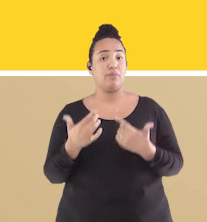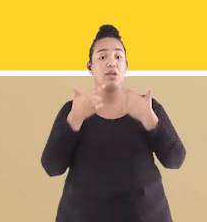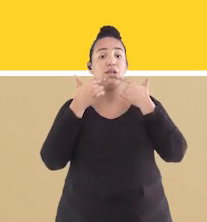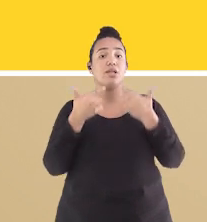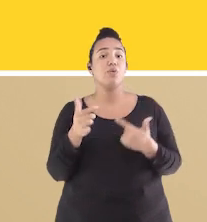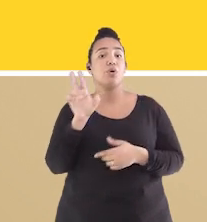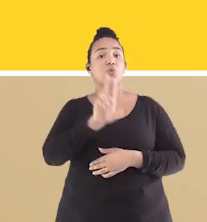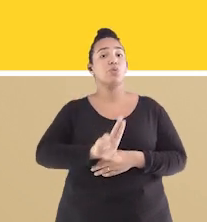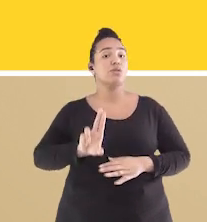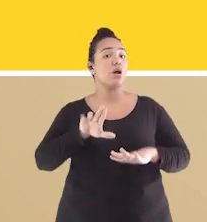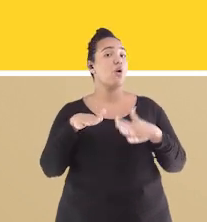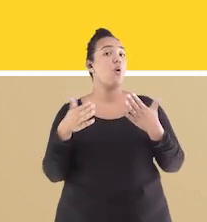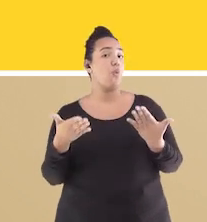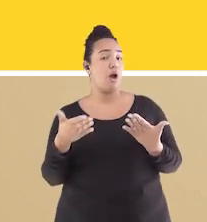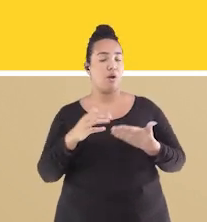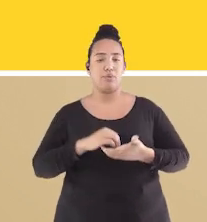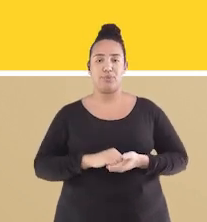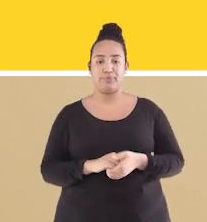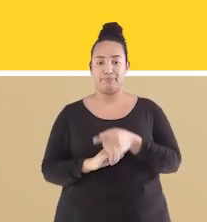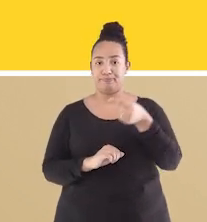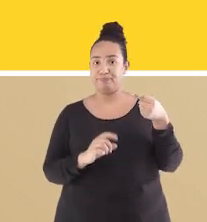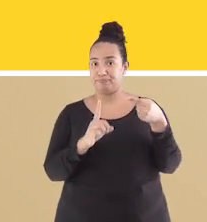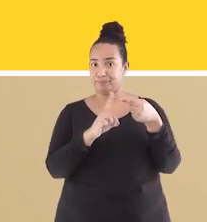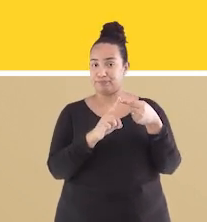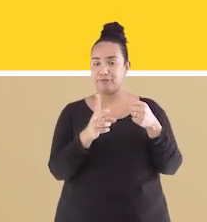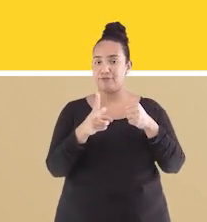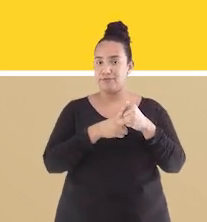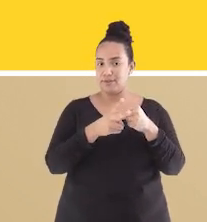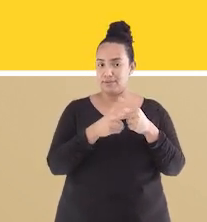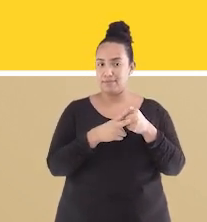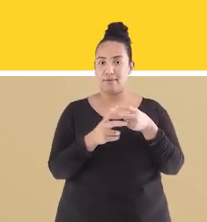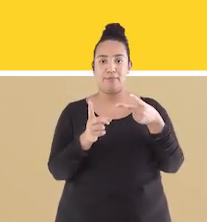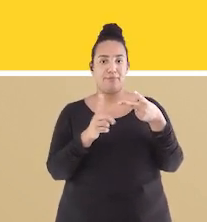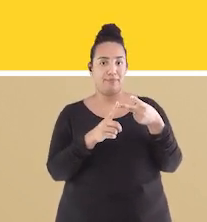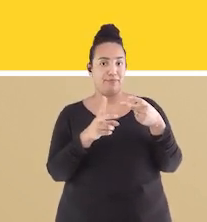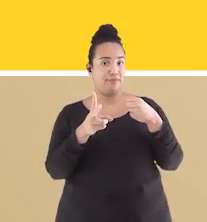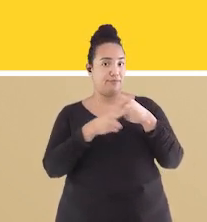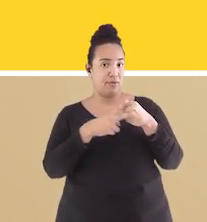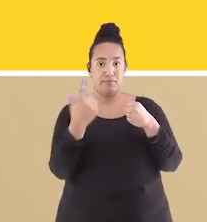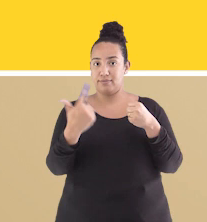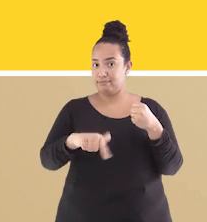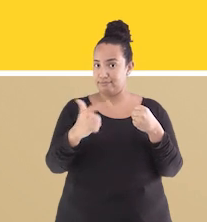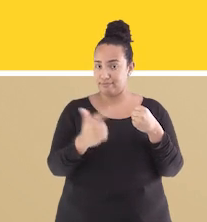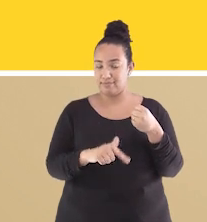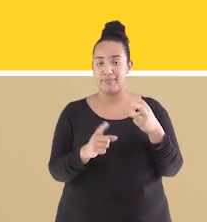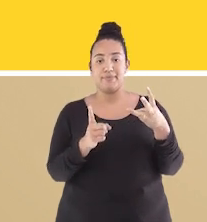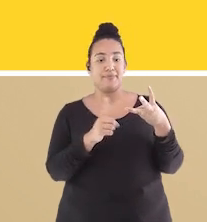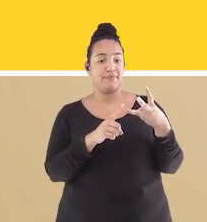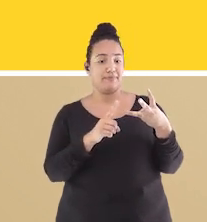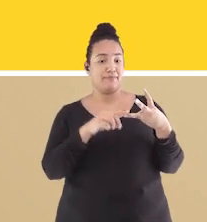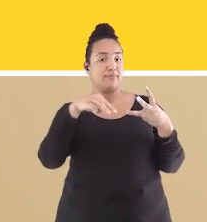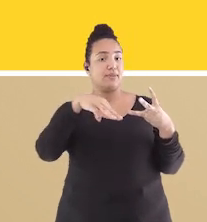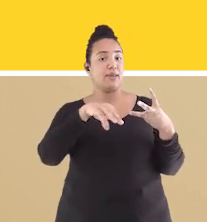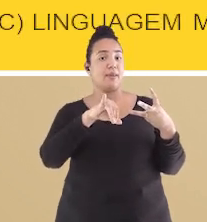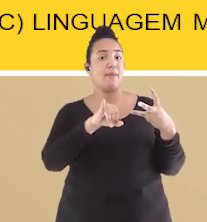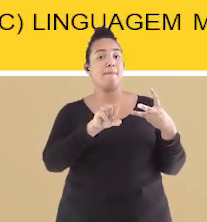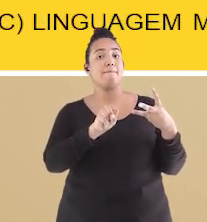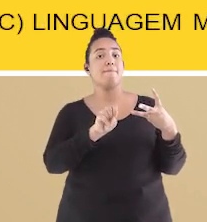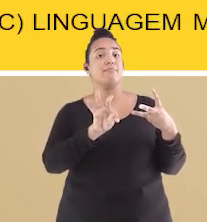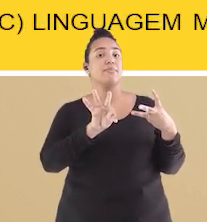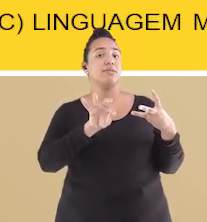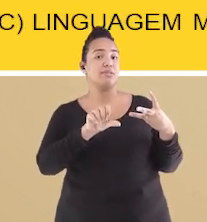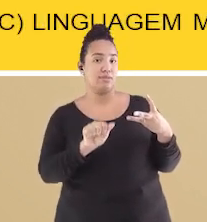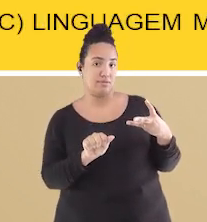nesta placa é: letra A, linguagem verbal? Letra B, linguagem não verbal? Ou letra